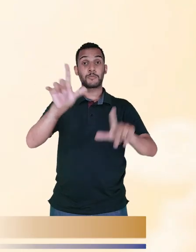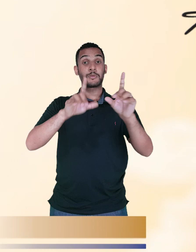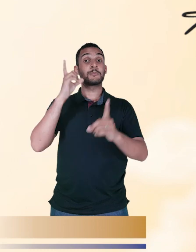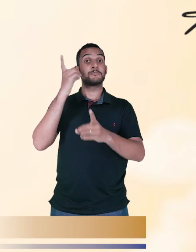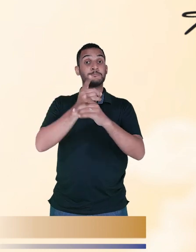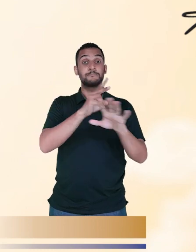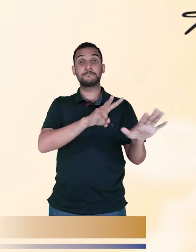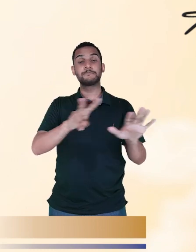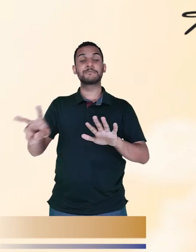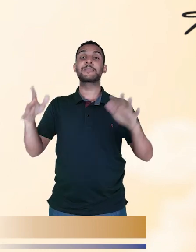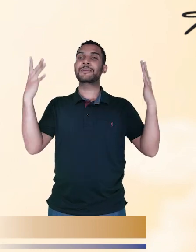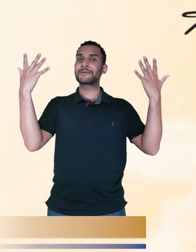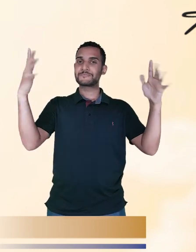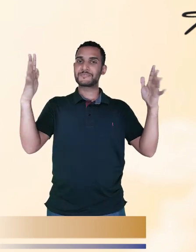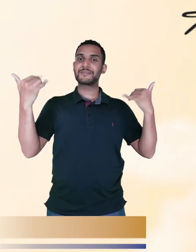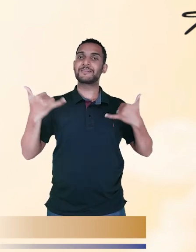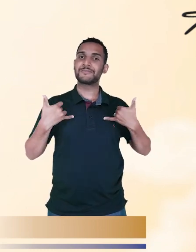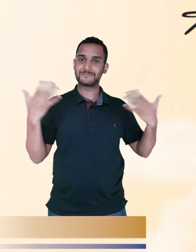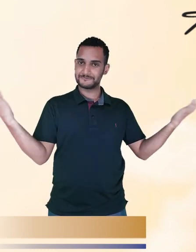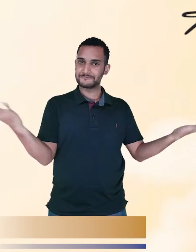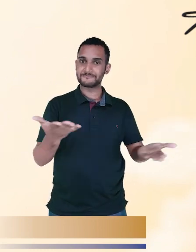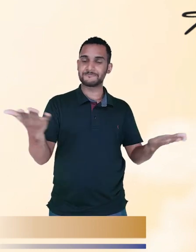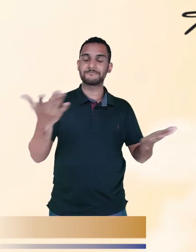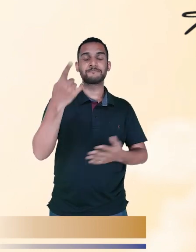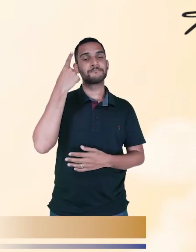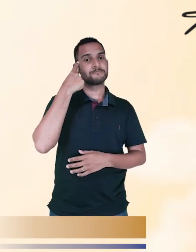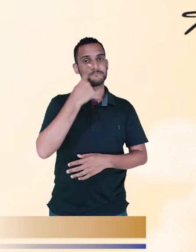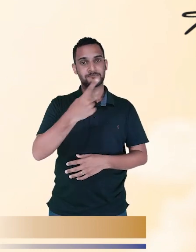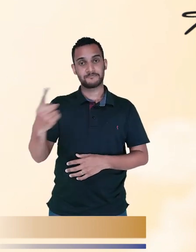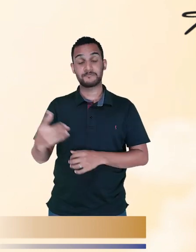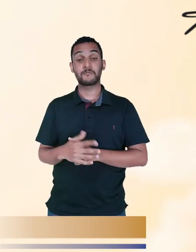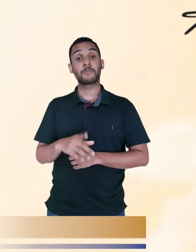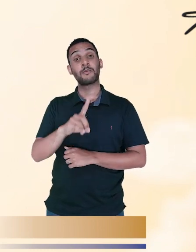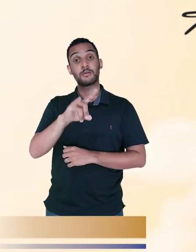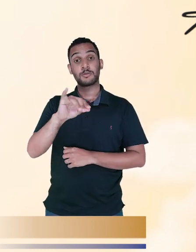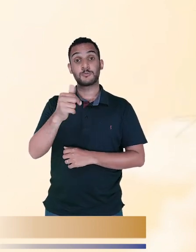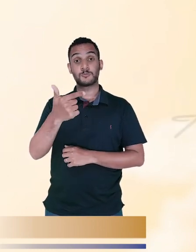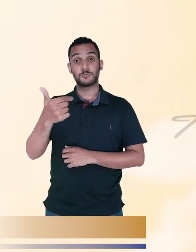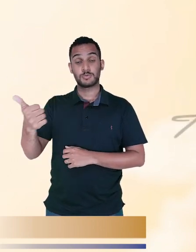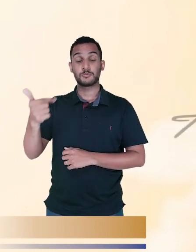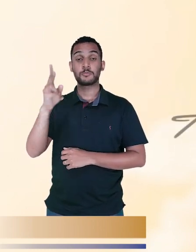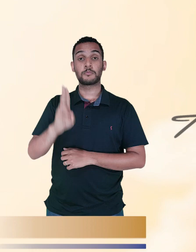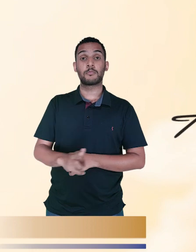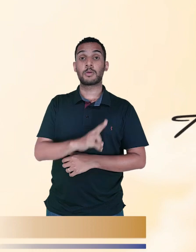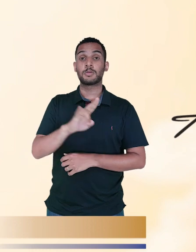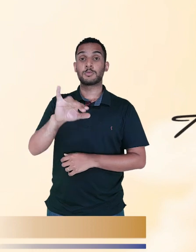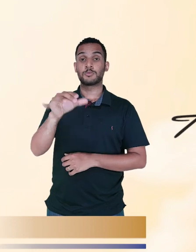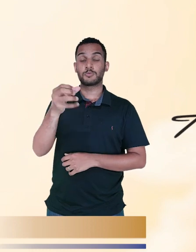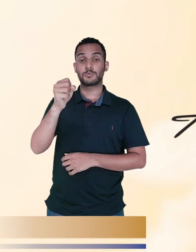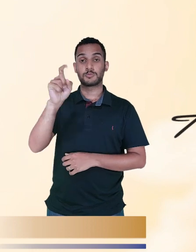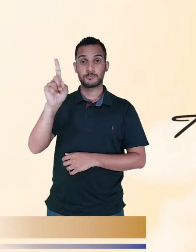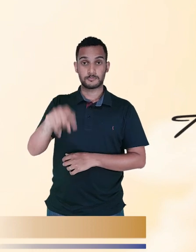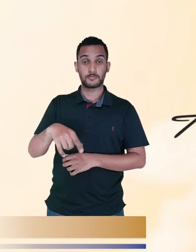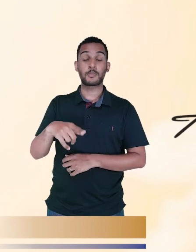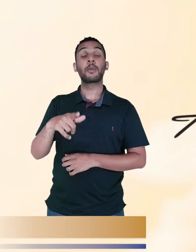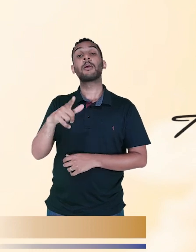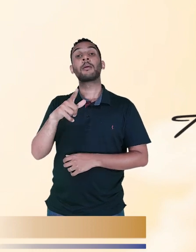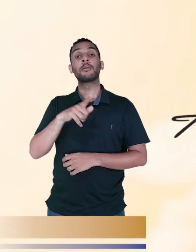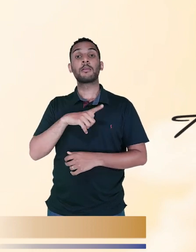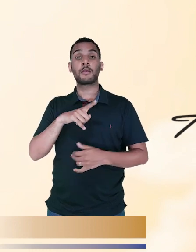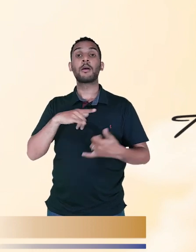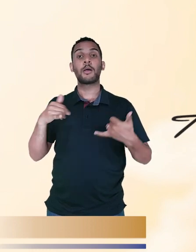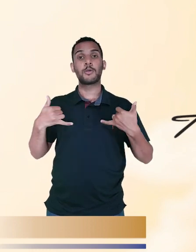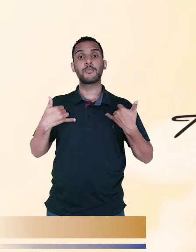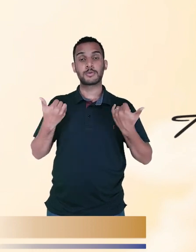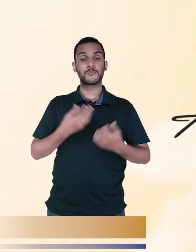O programa Encontro Semanal parabeniza os aniversariantes desta semana. No dia 21, o padre José Bento de Oliveira